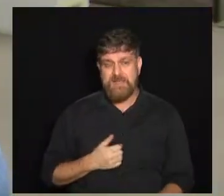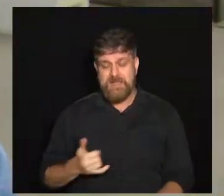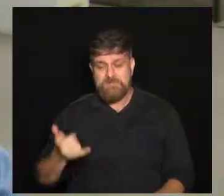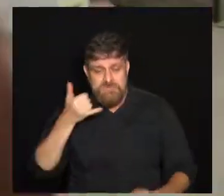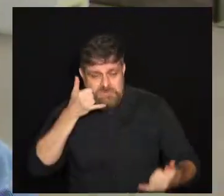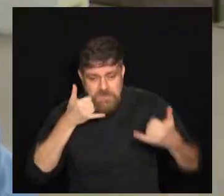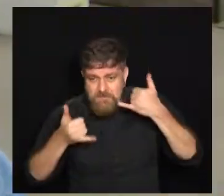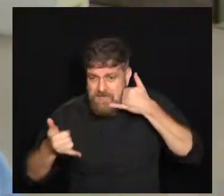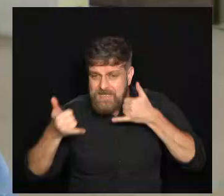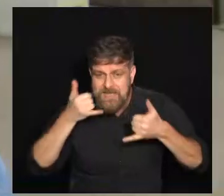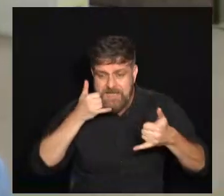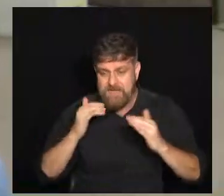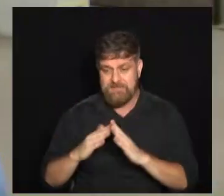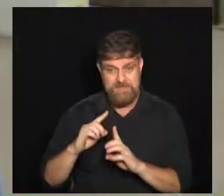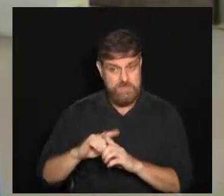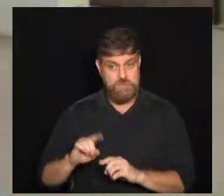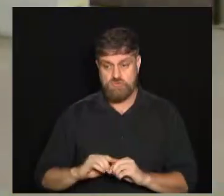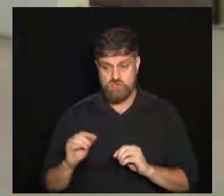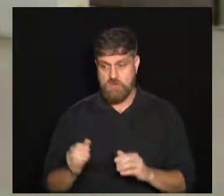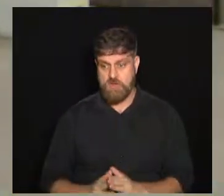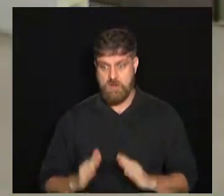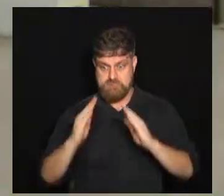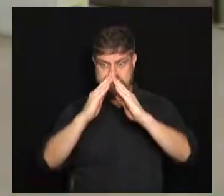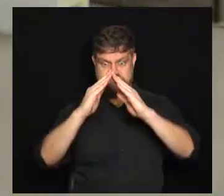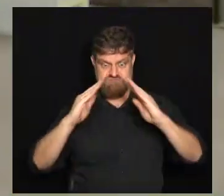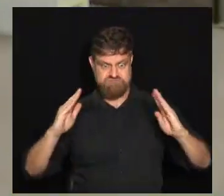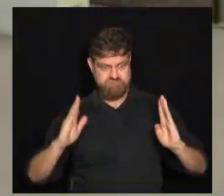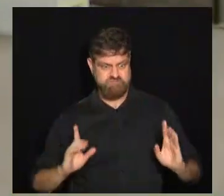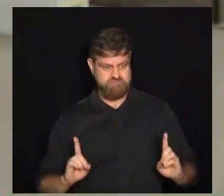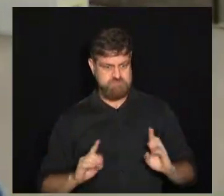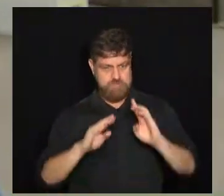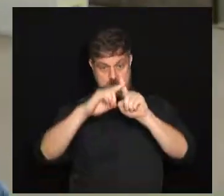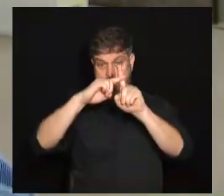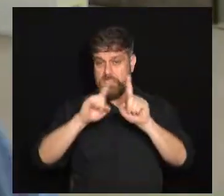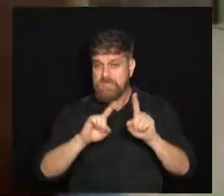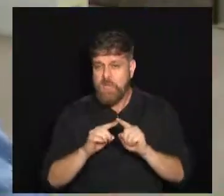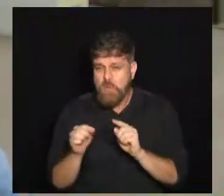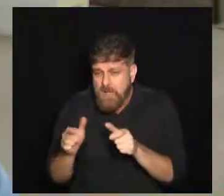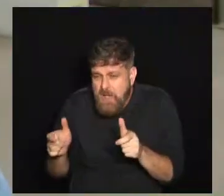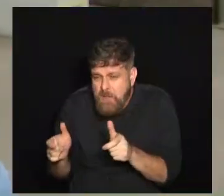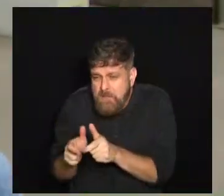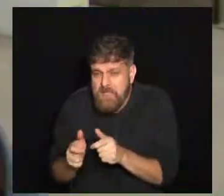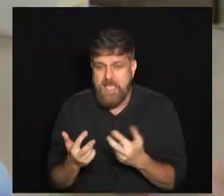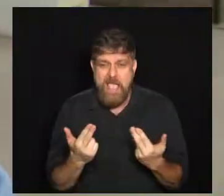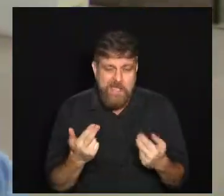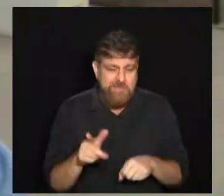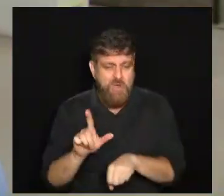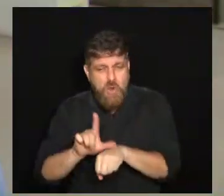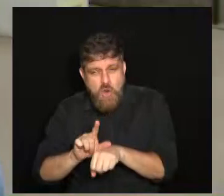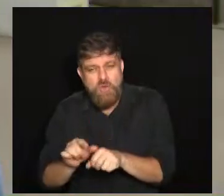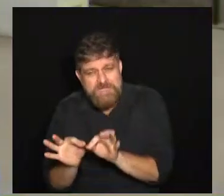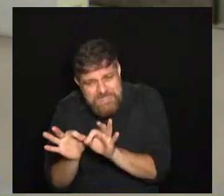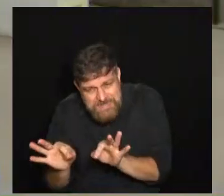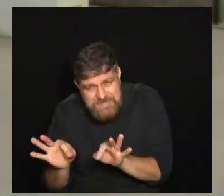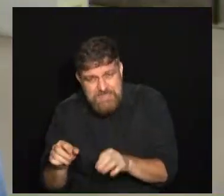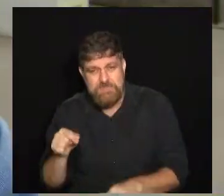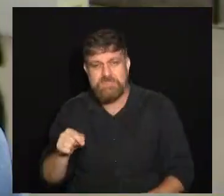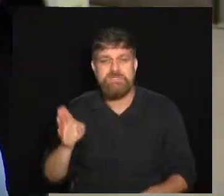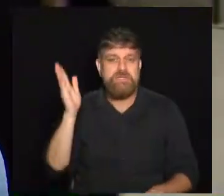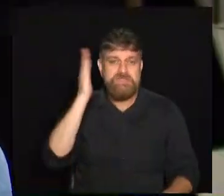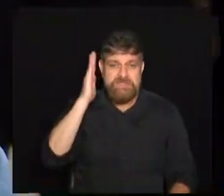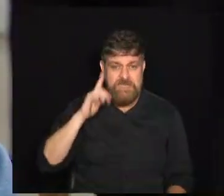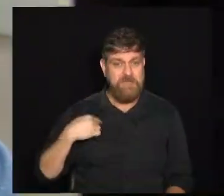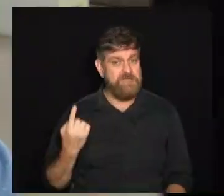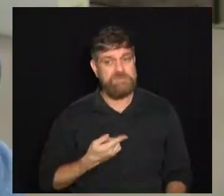né? Não apenas as grandes, mas principalmente as menores, assim como os pequenos comércios e outros também, sabem o seguinte,